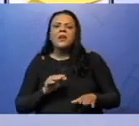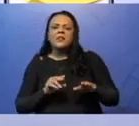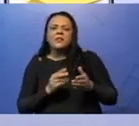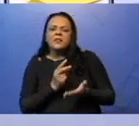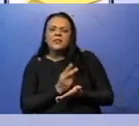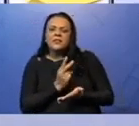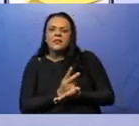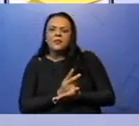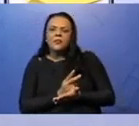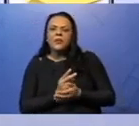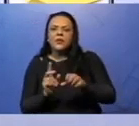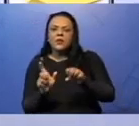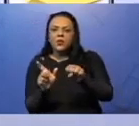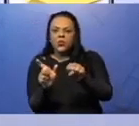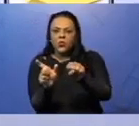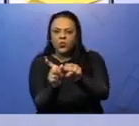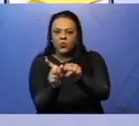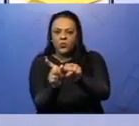dentro do seu predicado.